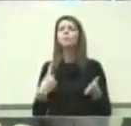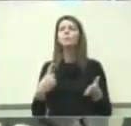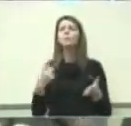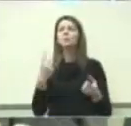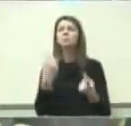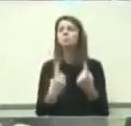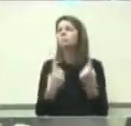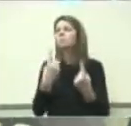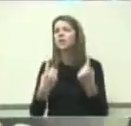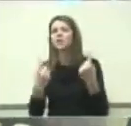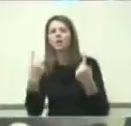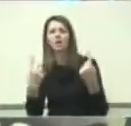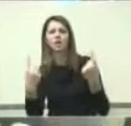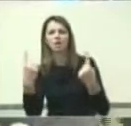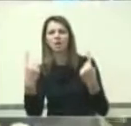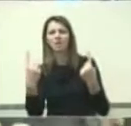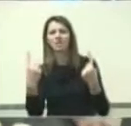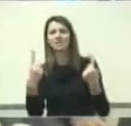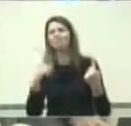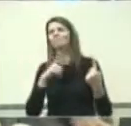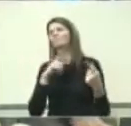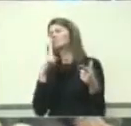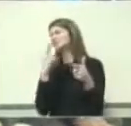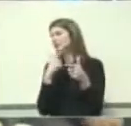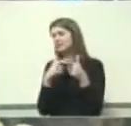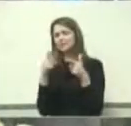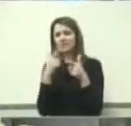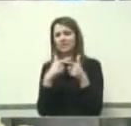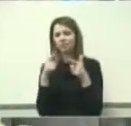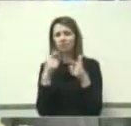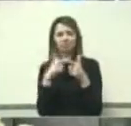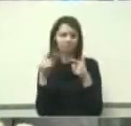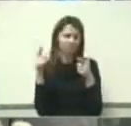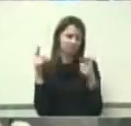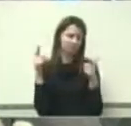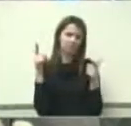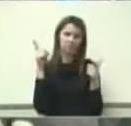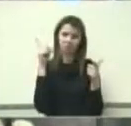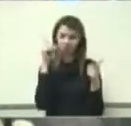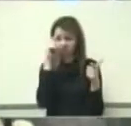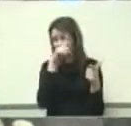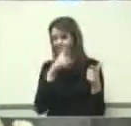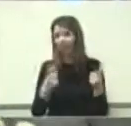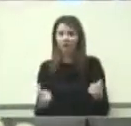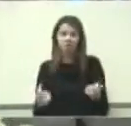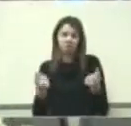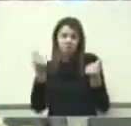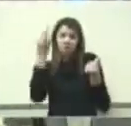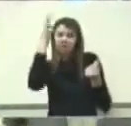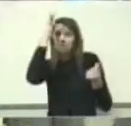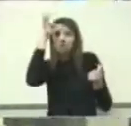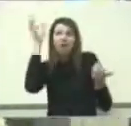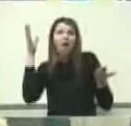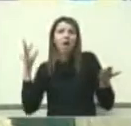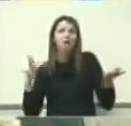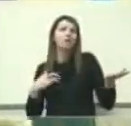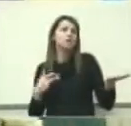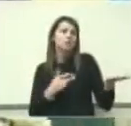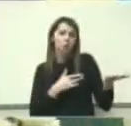alguém está passando por uma crise financeira espiritual saúde